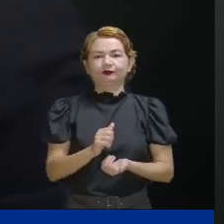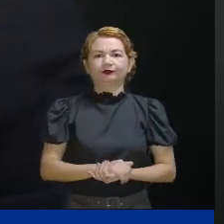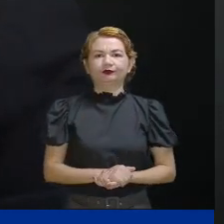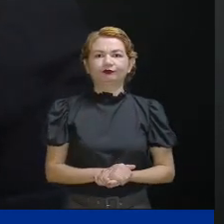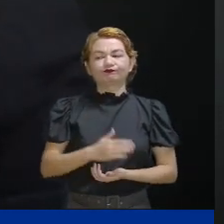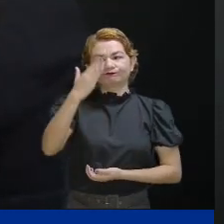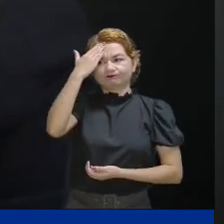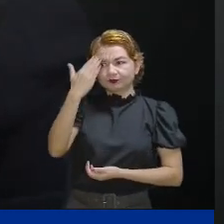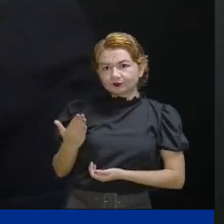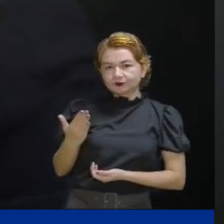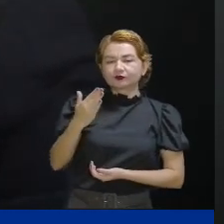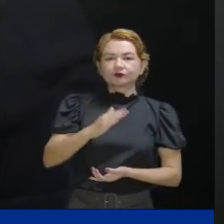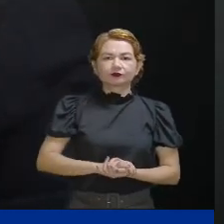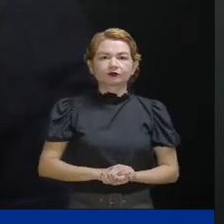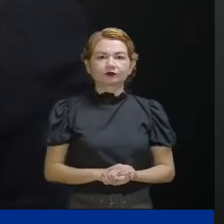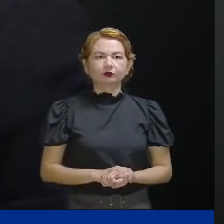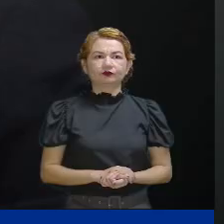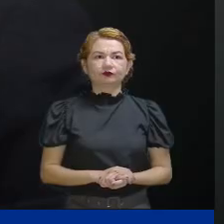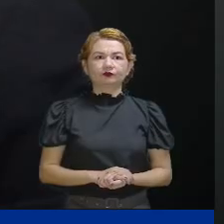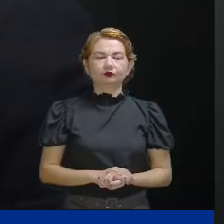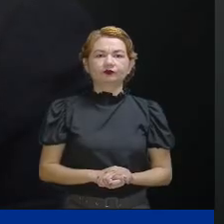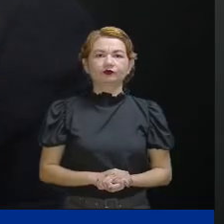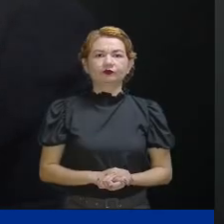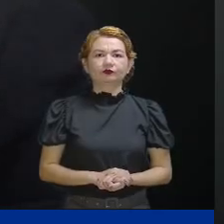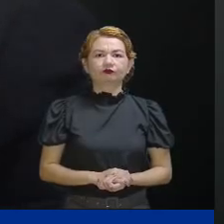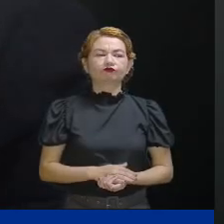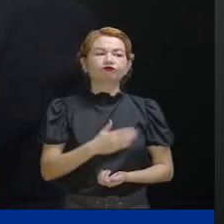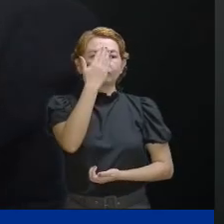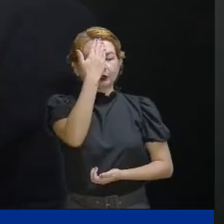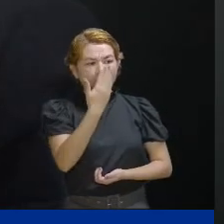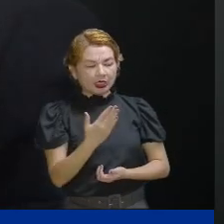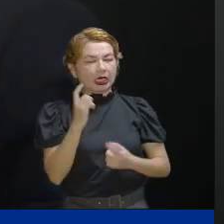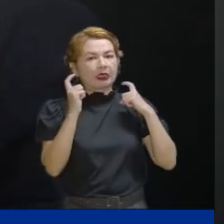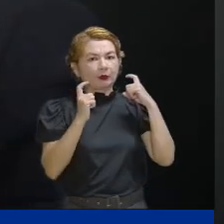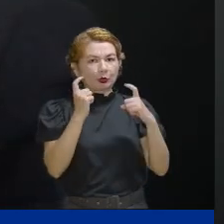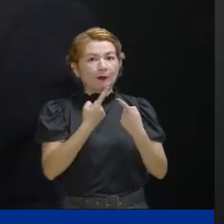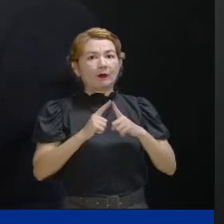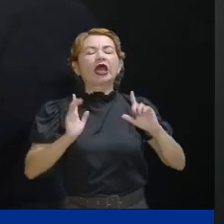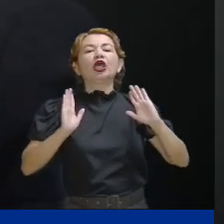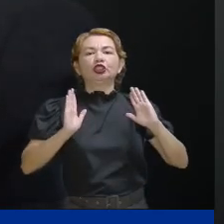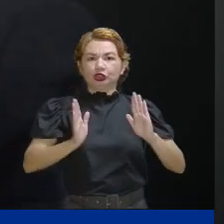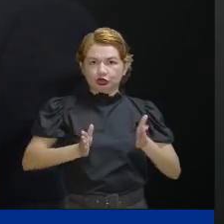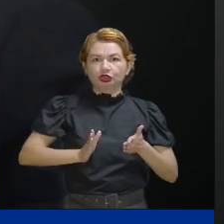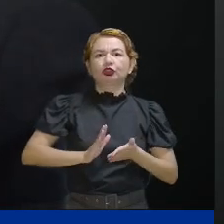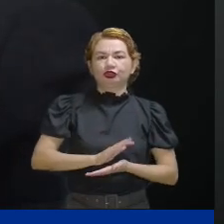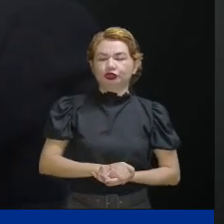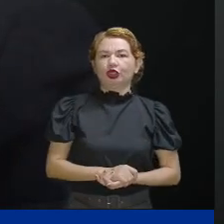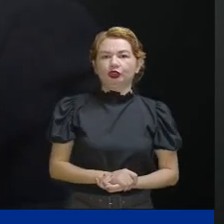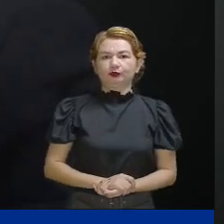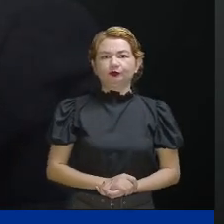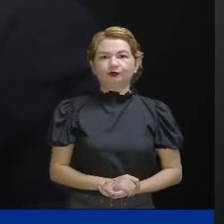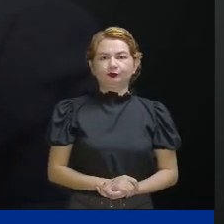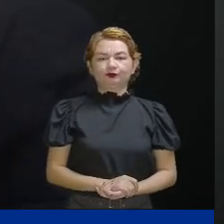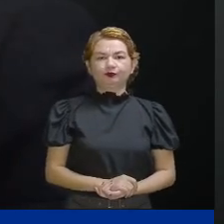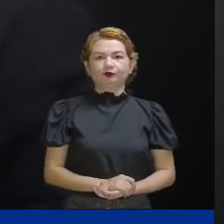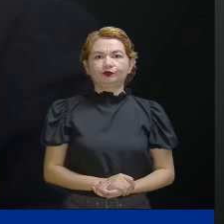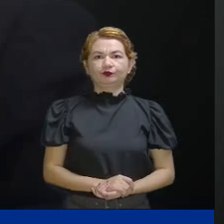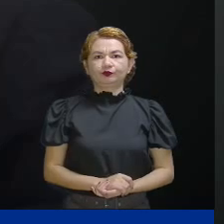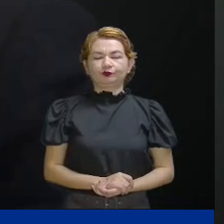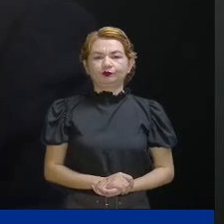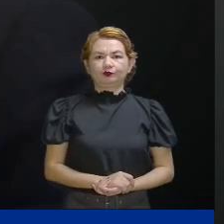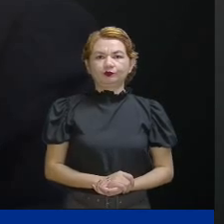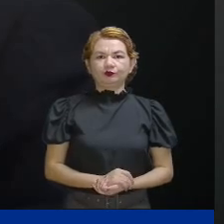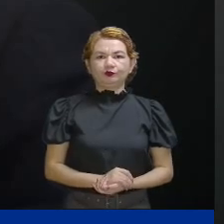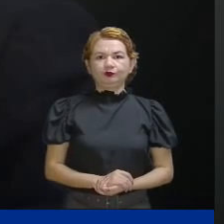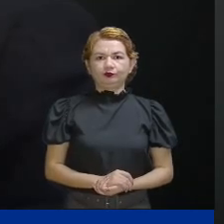ambiente virtual, desembargador Carlos Torque. Agradeço a sua preocupação, mas já absorvida, então, discutida a matéria, eu